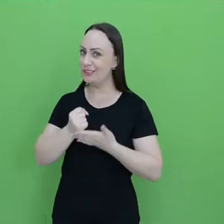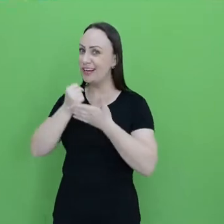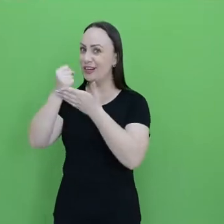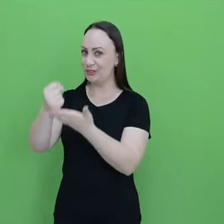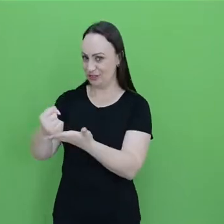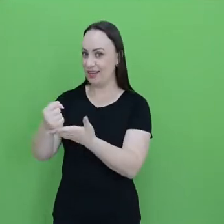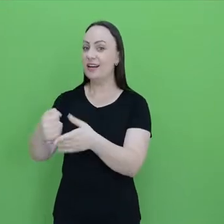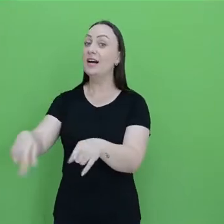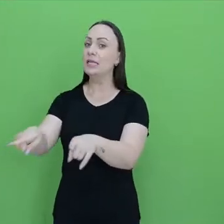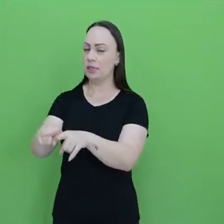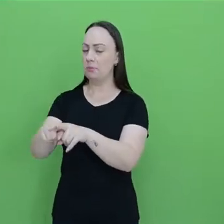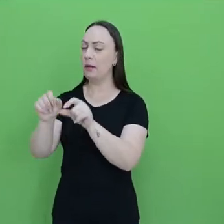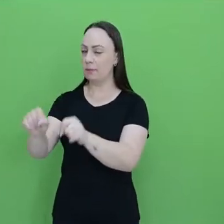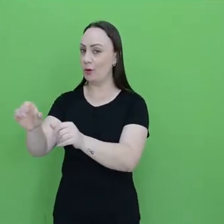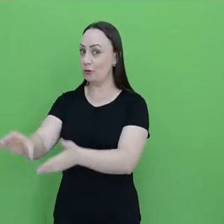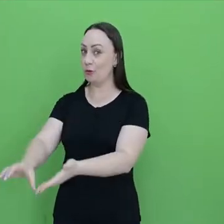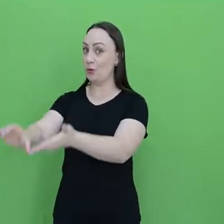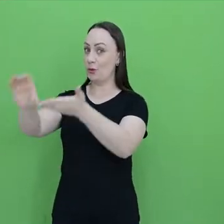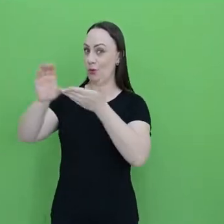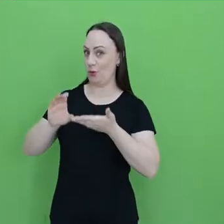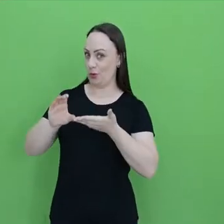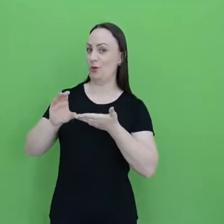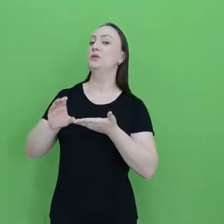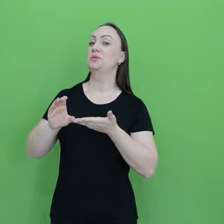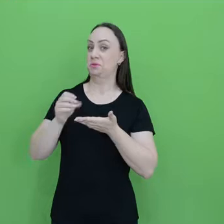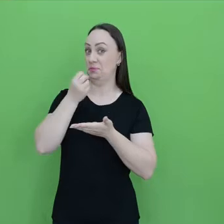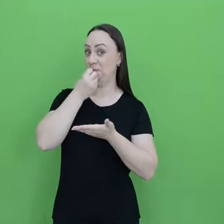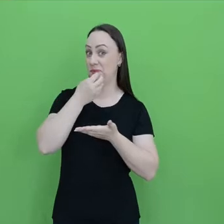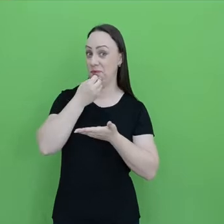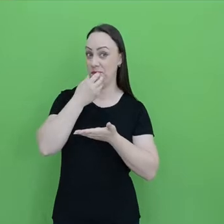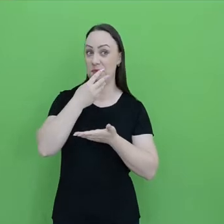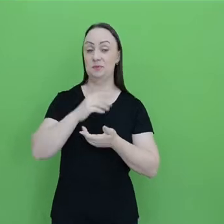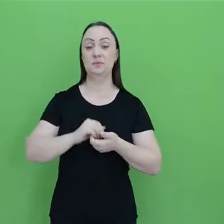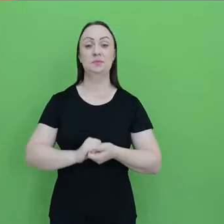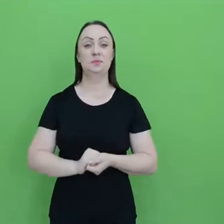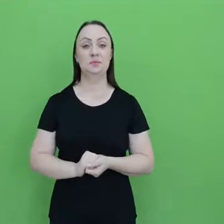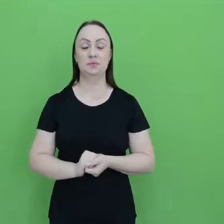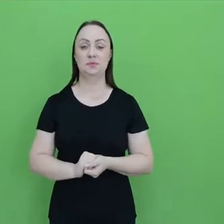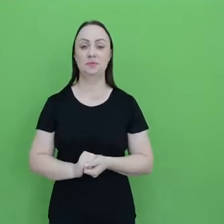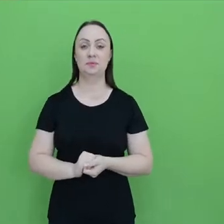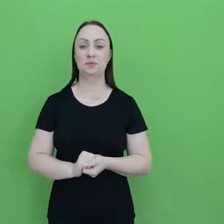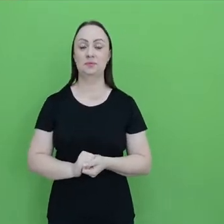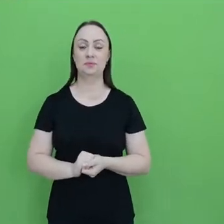ajudá-lo e ainda receber uma boa recompensa. Iva toca violino.